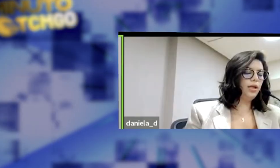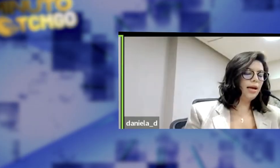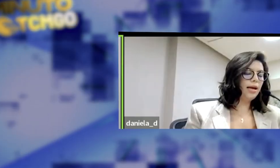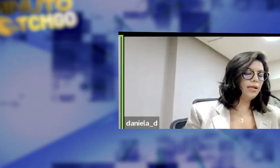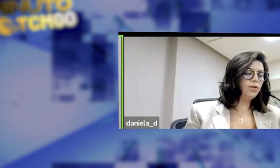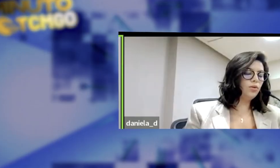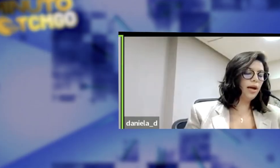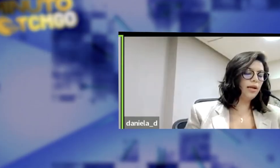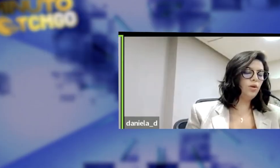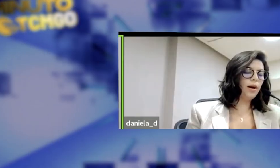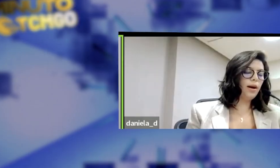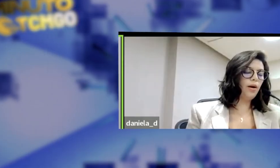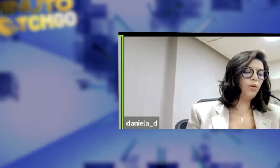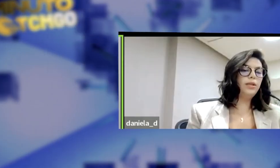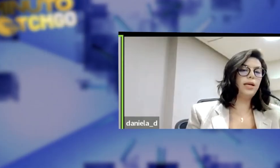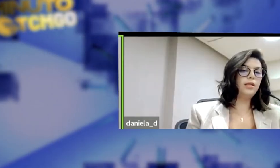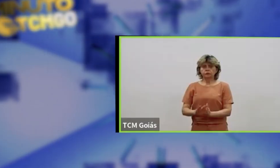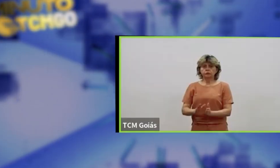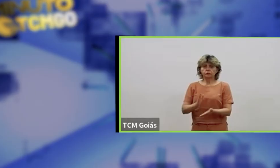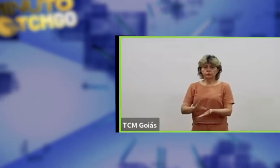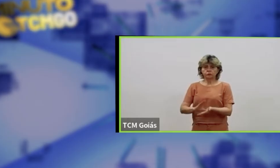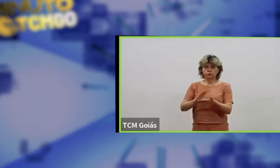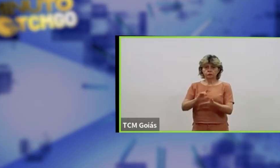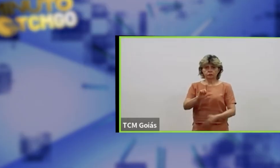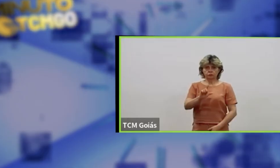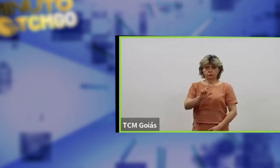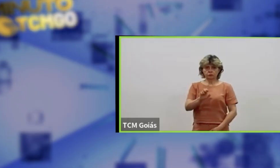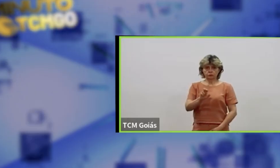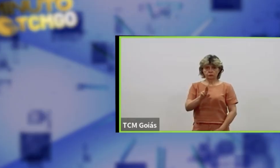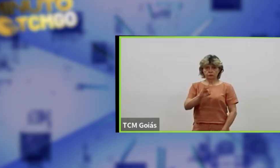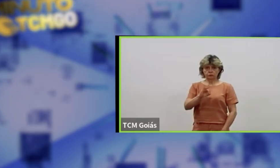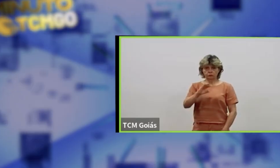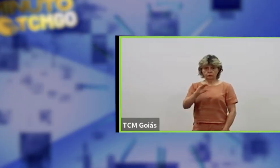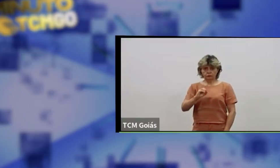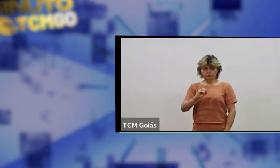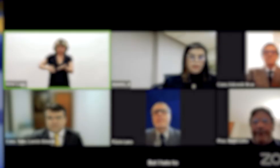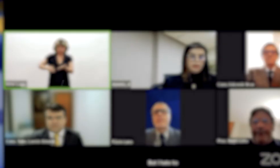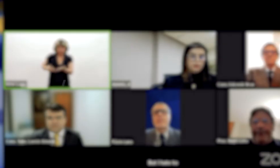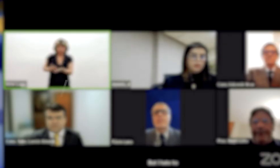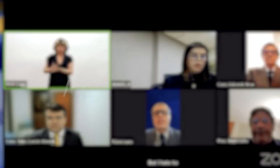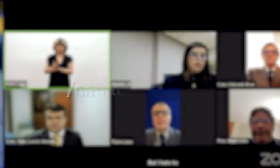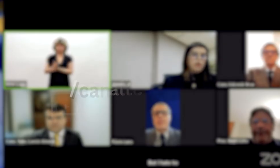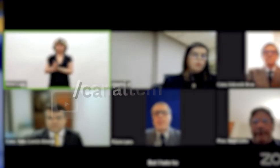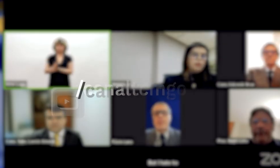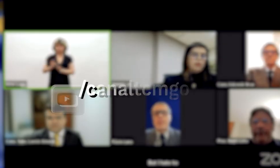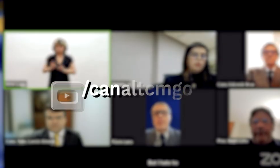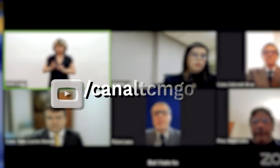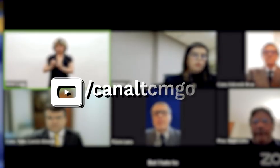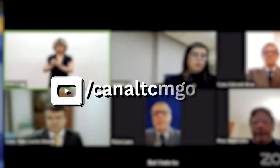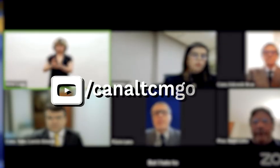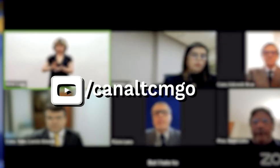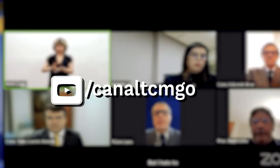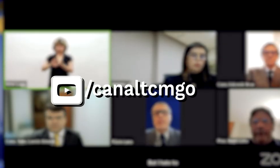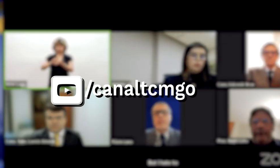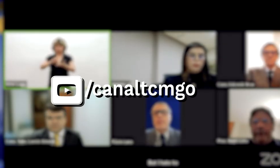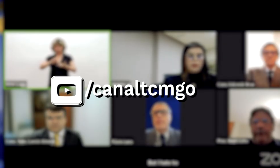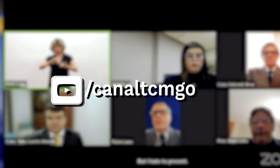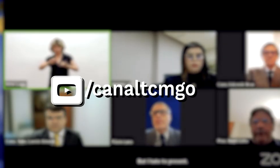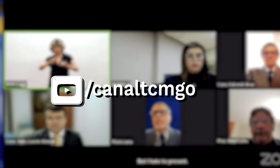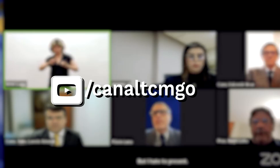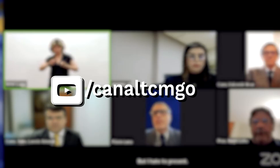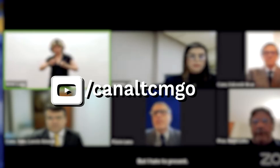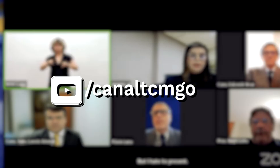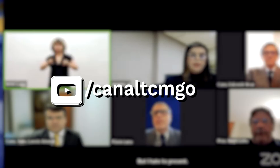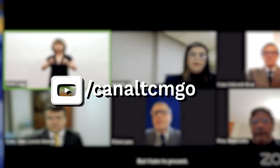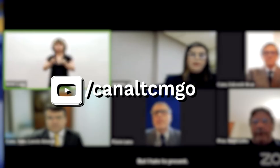a secretária de plenário Daniela Diniz e a tradutora Vanusa Oliveira. A sessão foi transmitida ao vivo e pode ser revista no